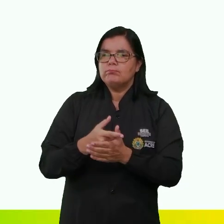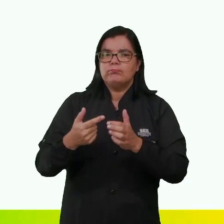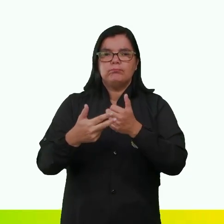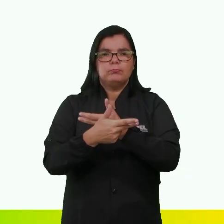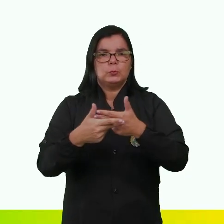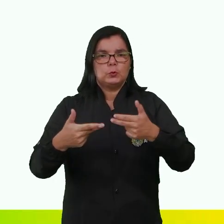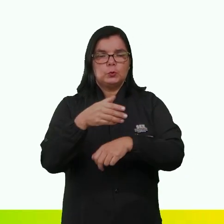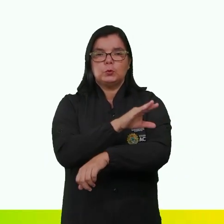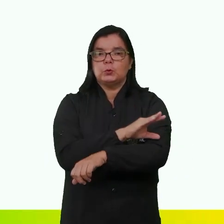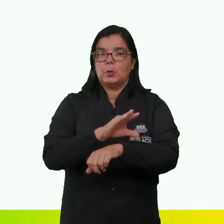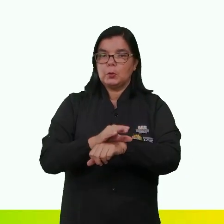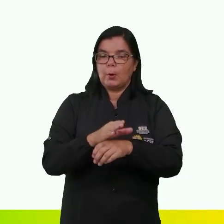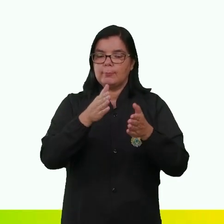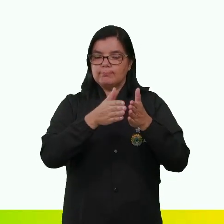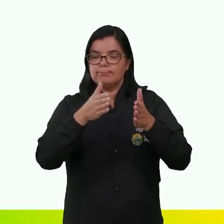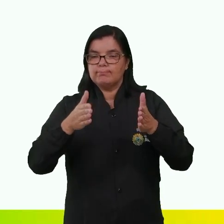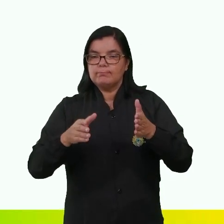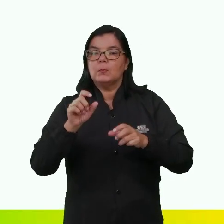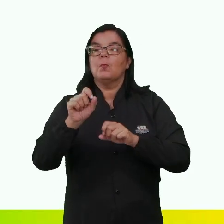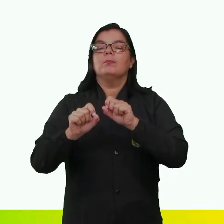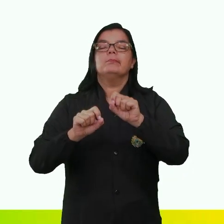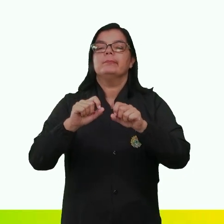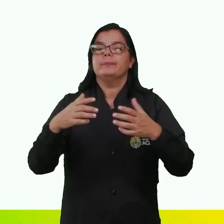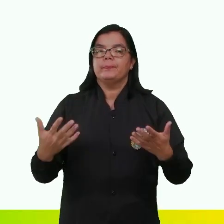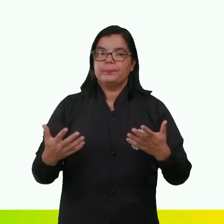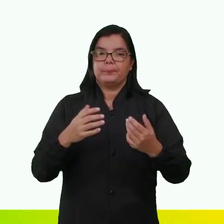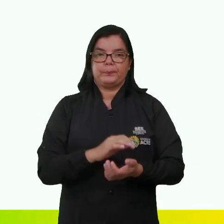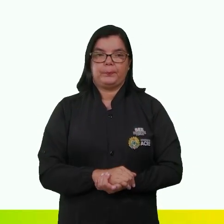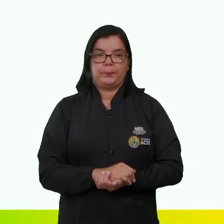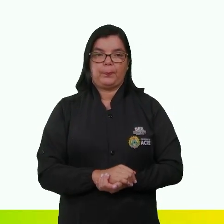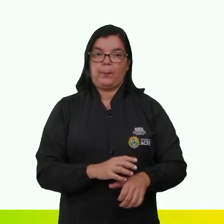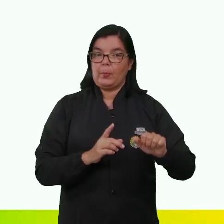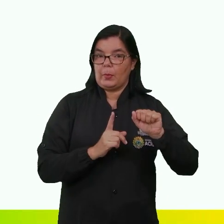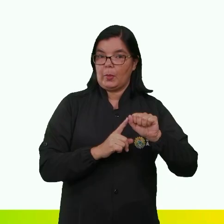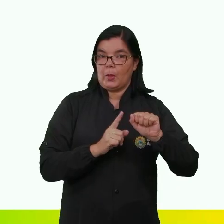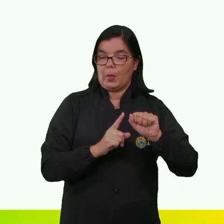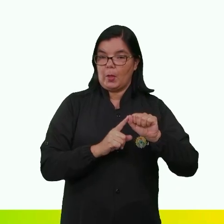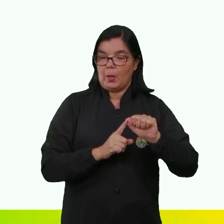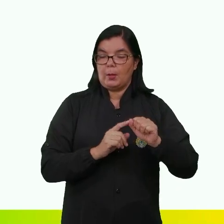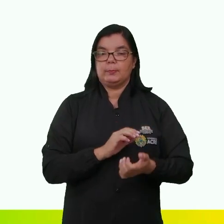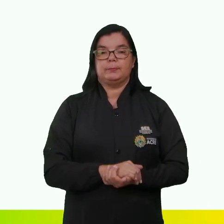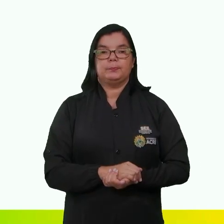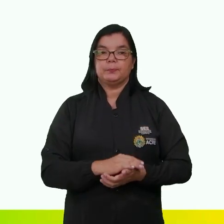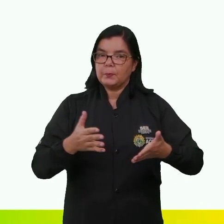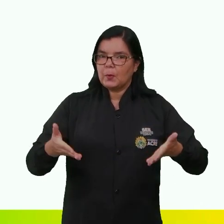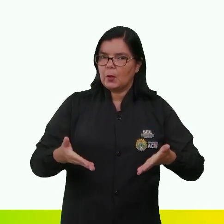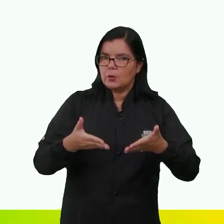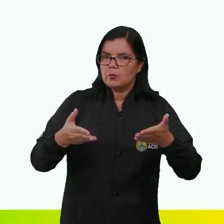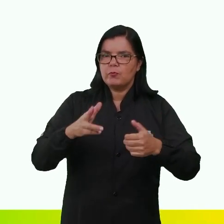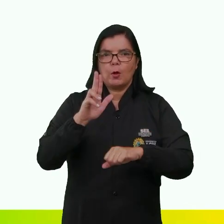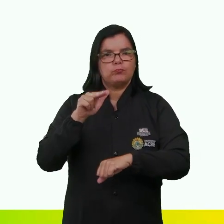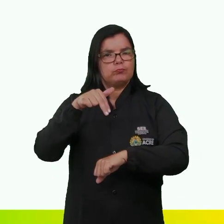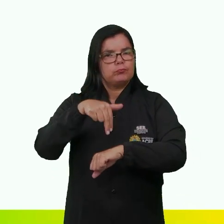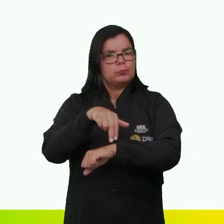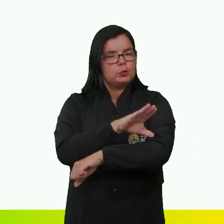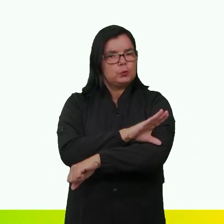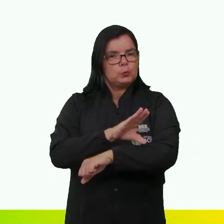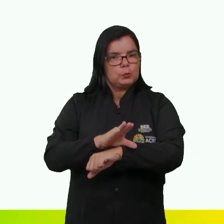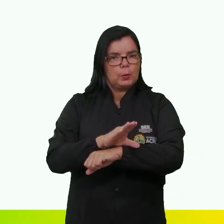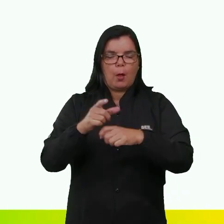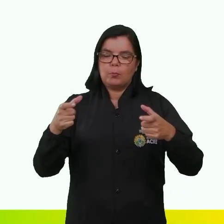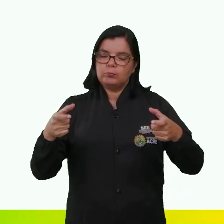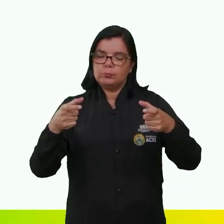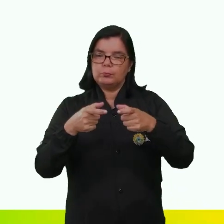o consumo de produtos culturais padronizados tende a, letra A, incentivar o